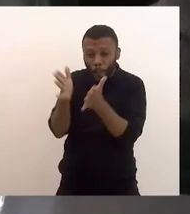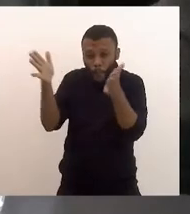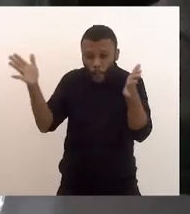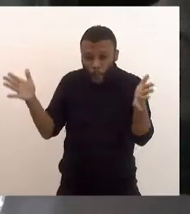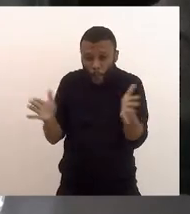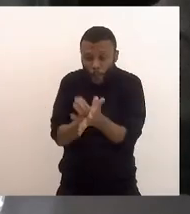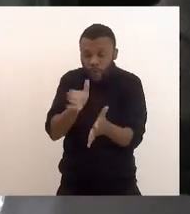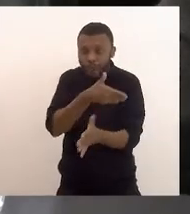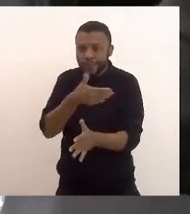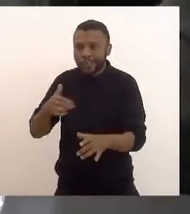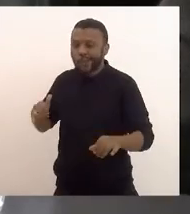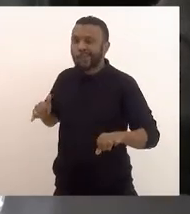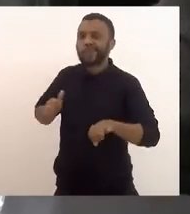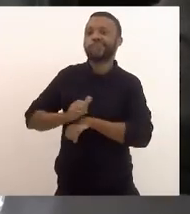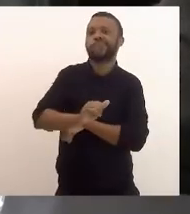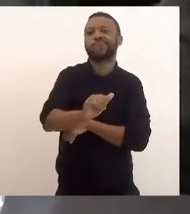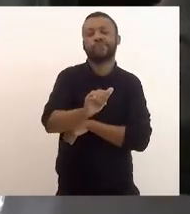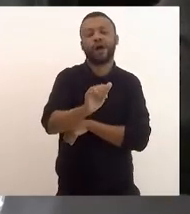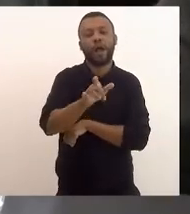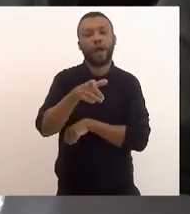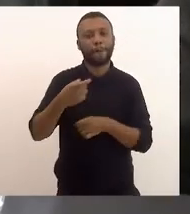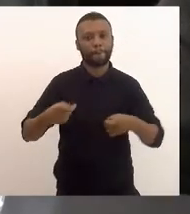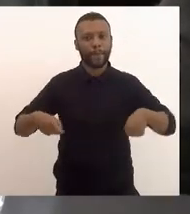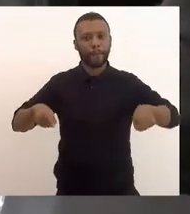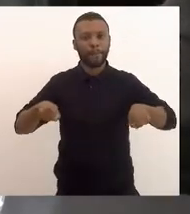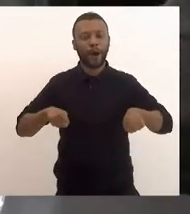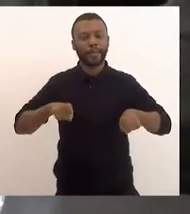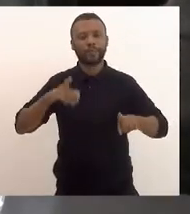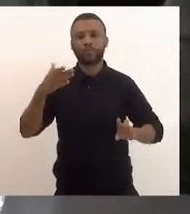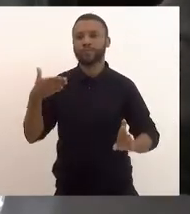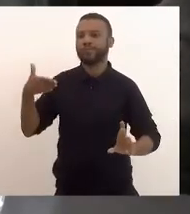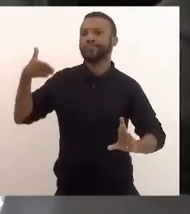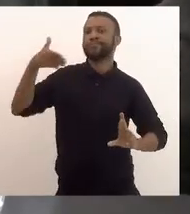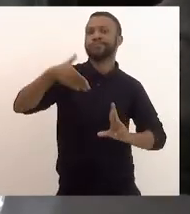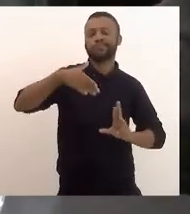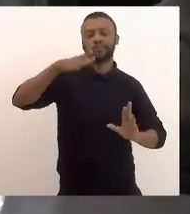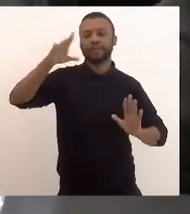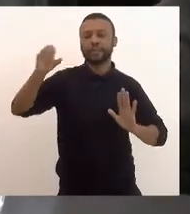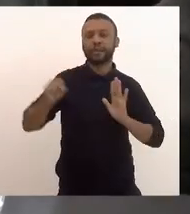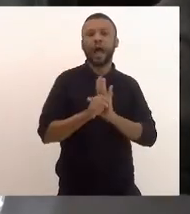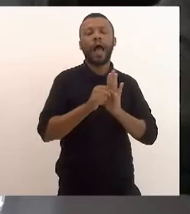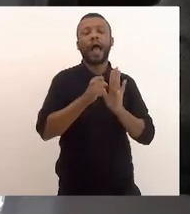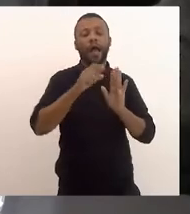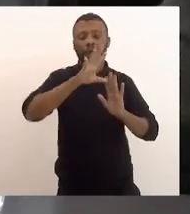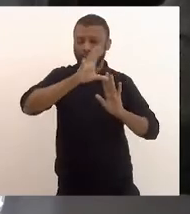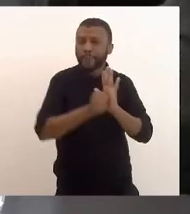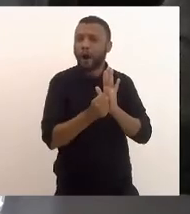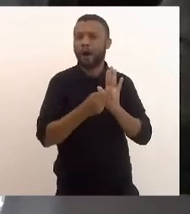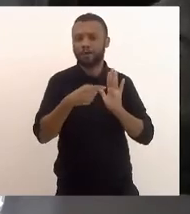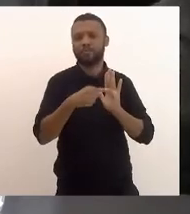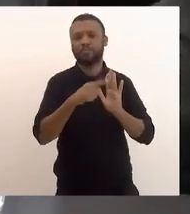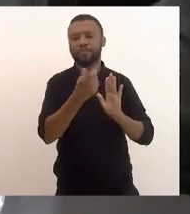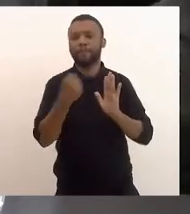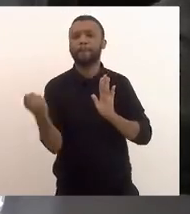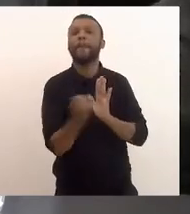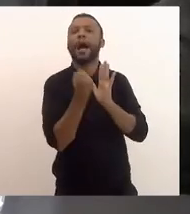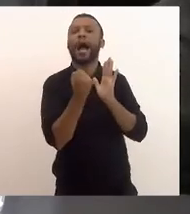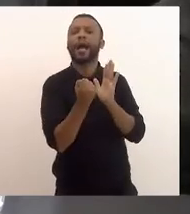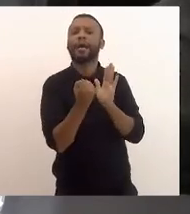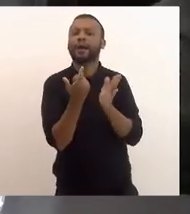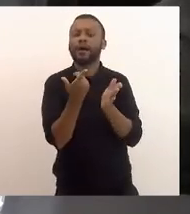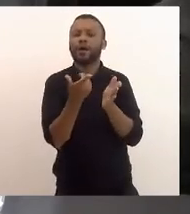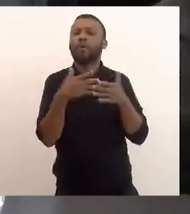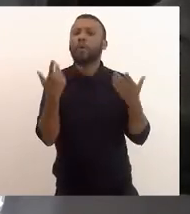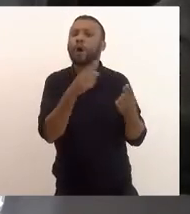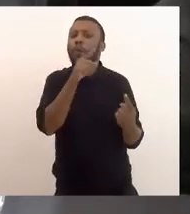violadas do nosso Estado é uma posse muito simbólica ela reafirma qual é o Marco Qual é o norte a Defensoria Pública